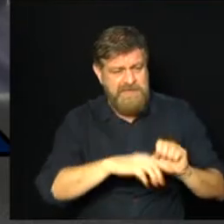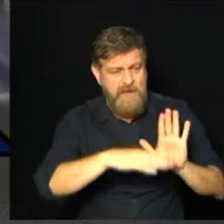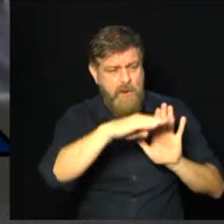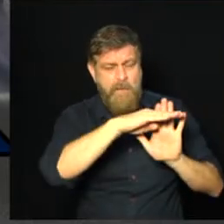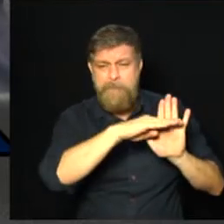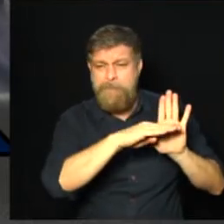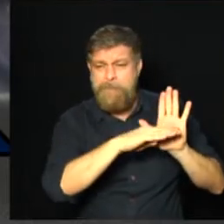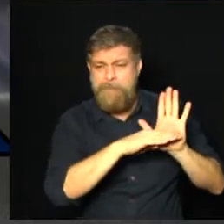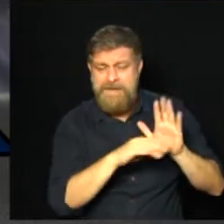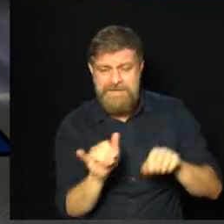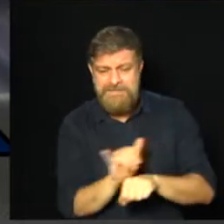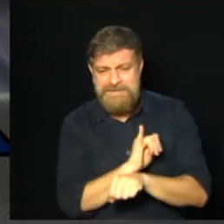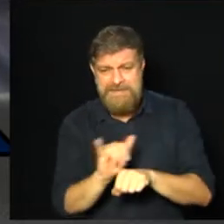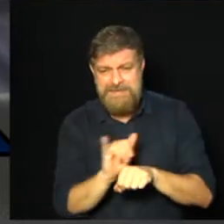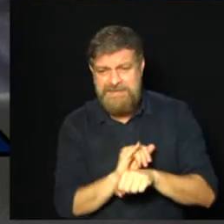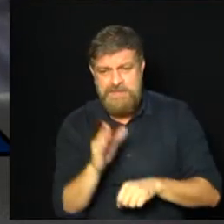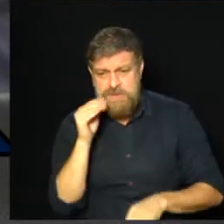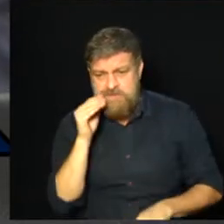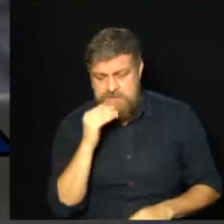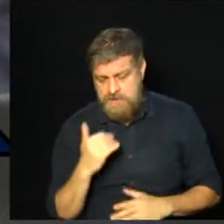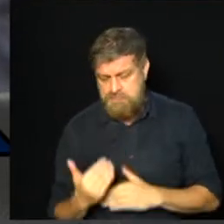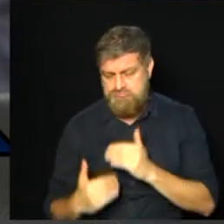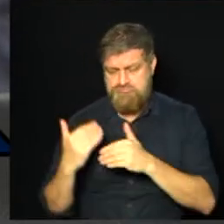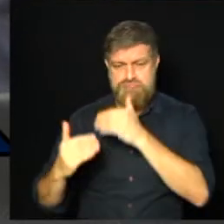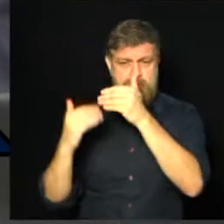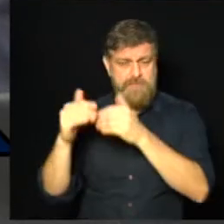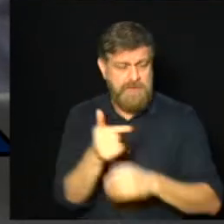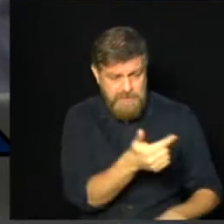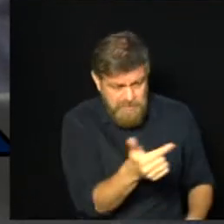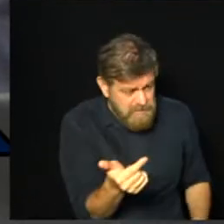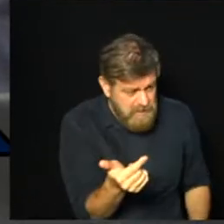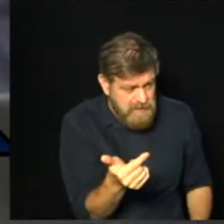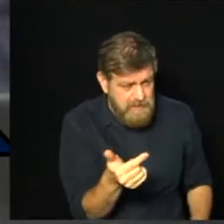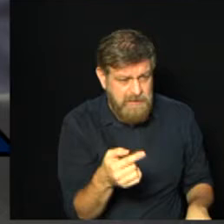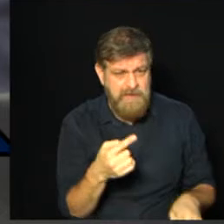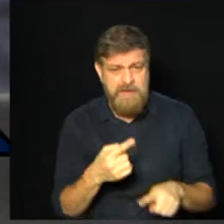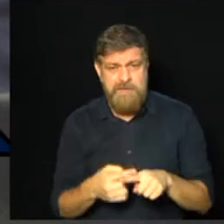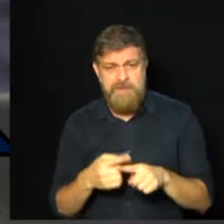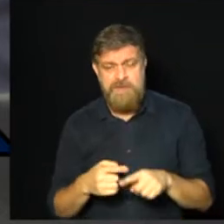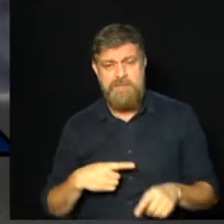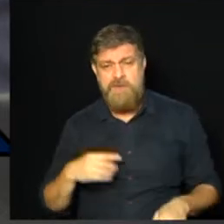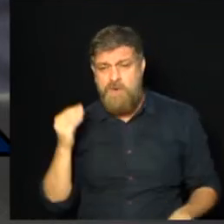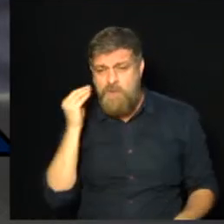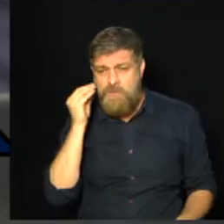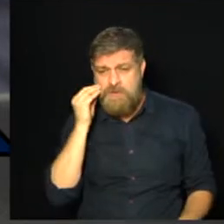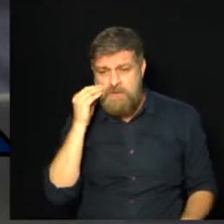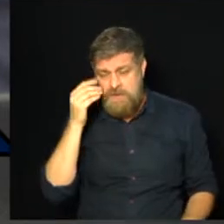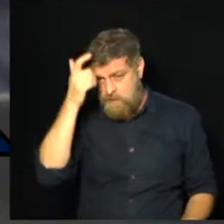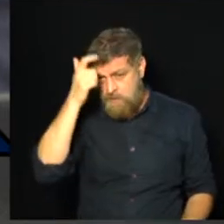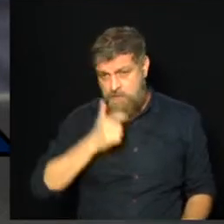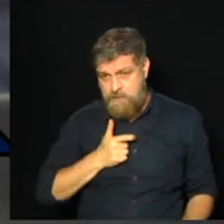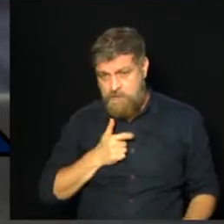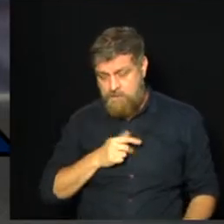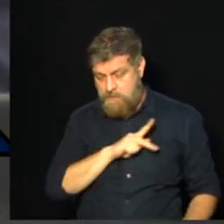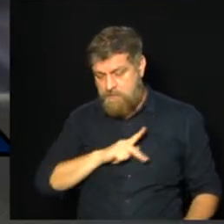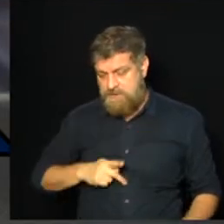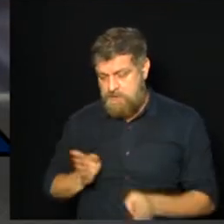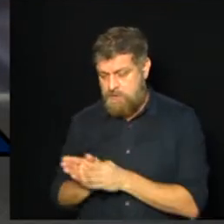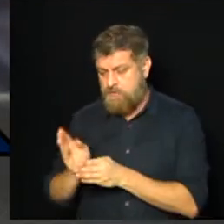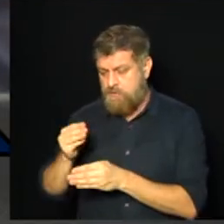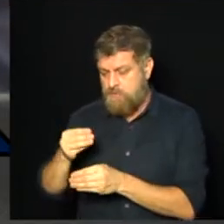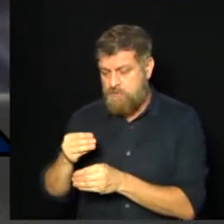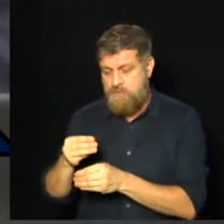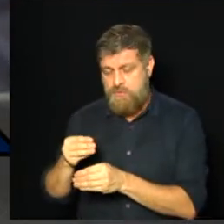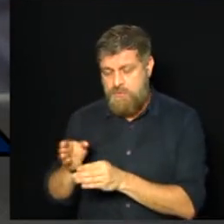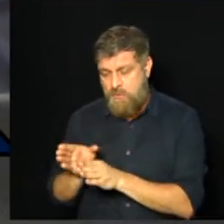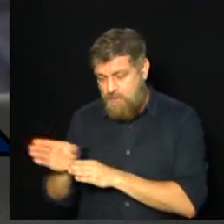plano estratégico, pois, em uma determinada oportunidade, quando eu estava presidente do Conselho Municipal de Saúde,